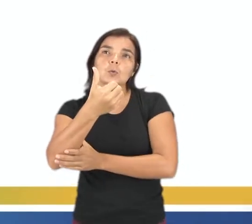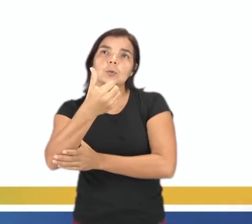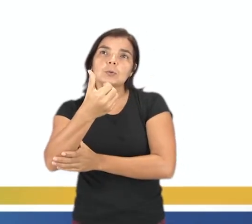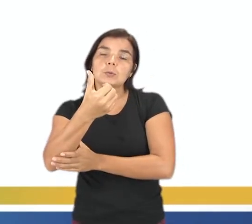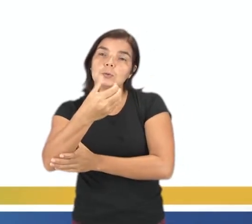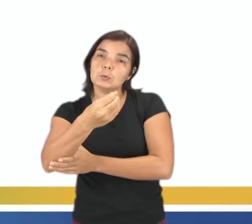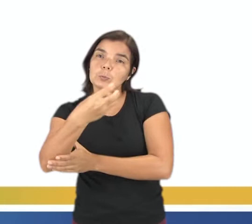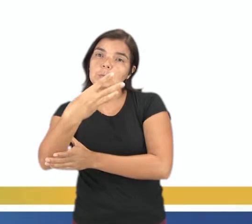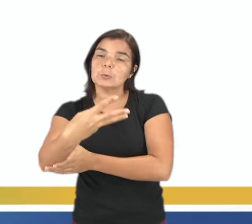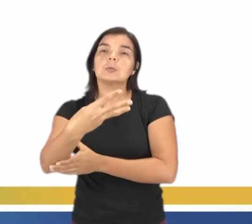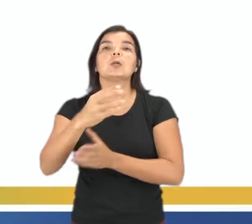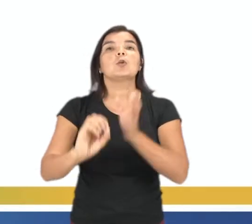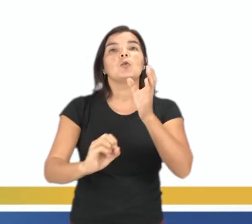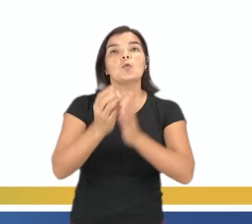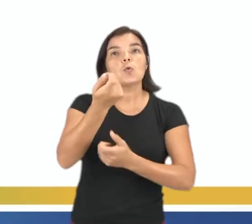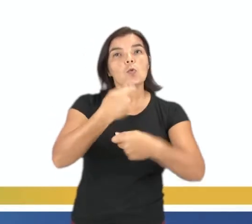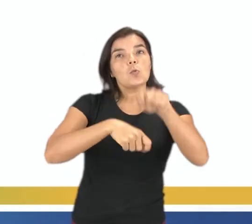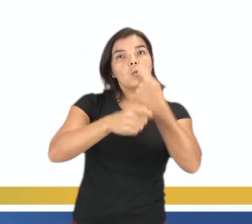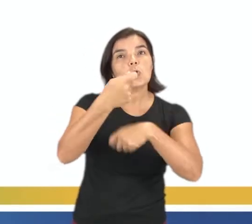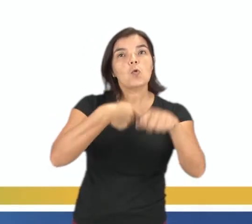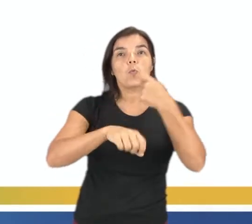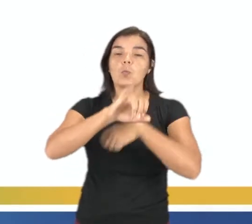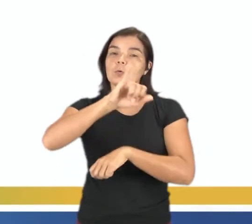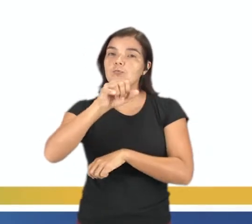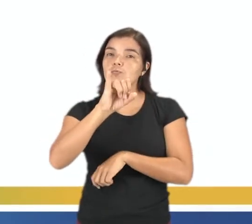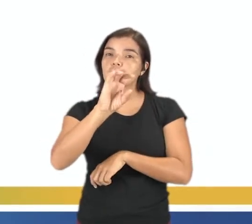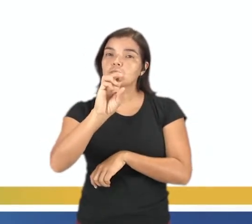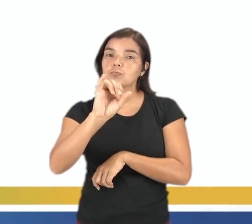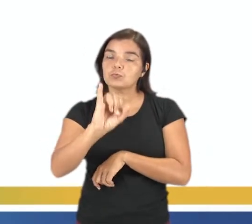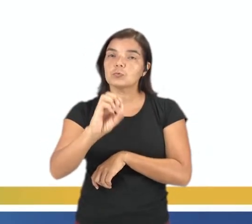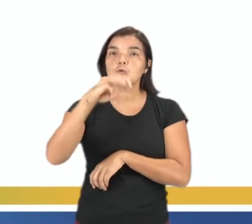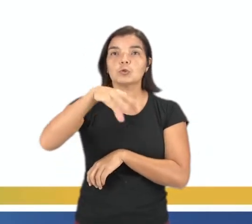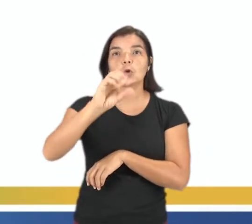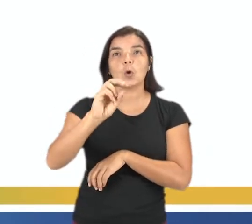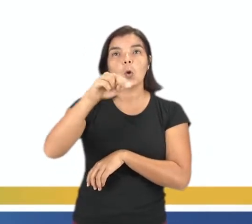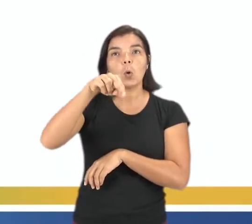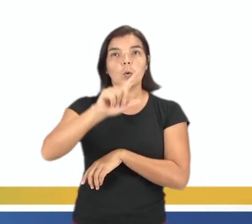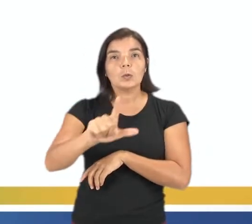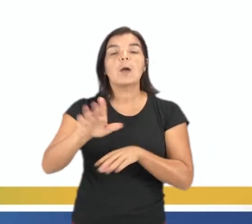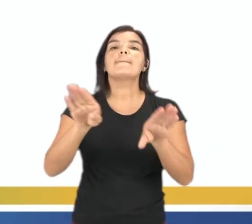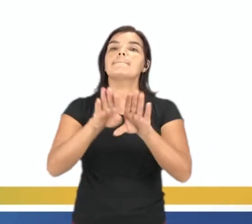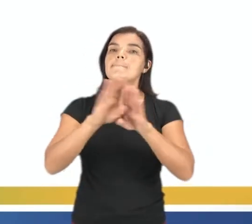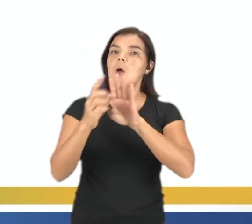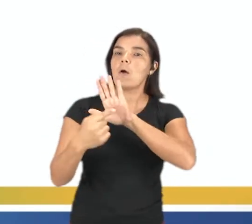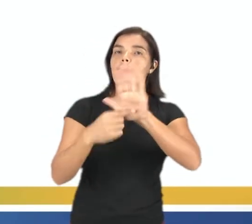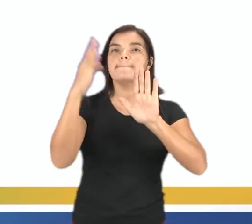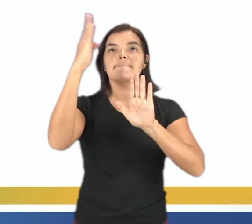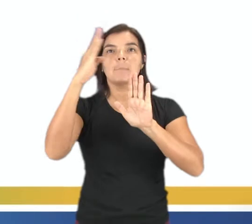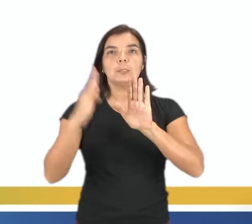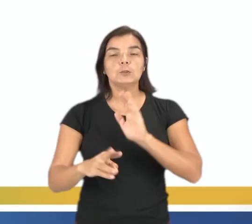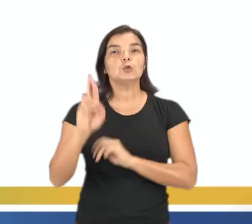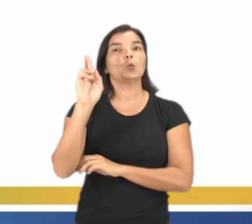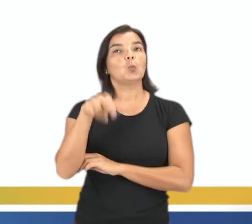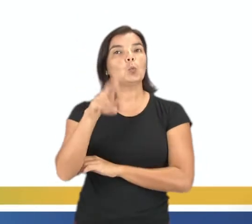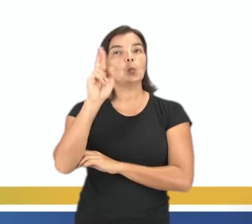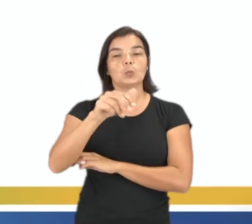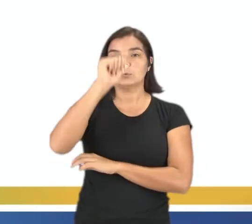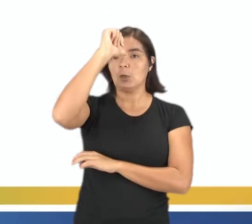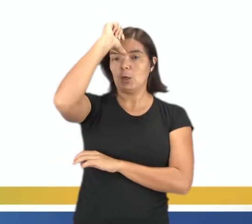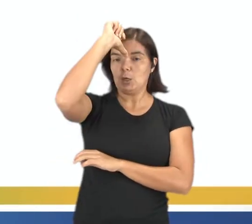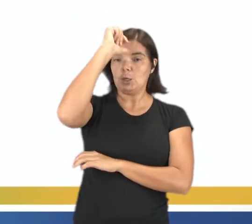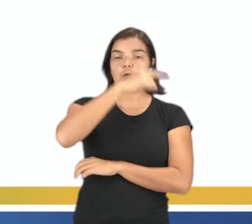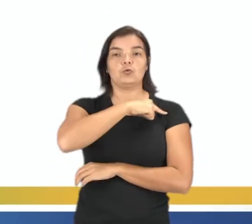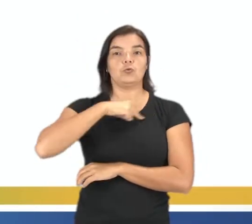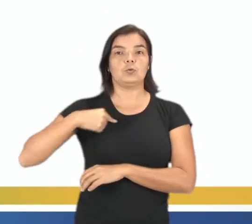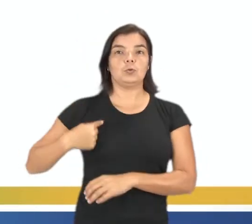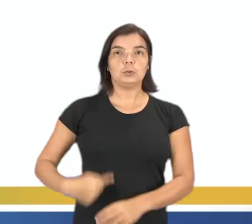pelo economista Jim O'Neill para identificar Brasil, Rússia, Índia e China, que possuem